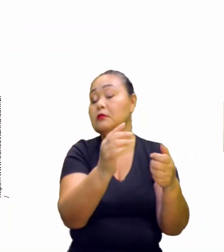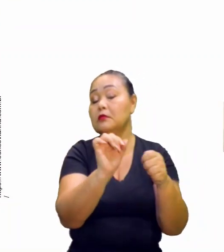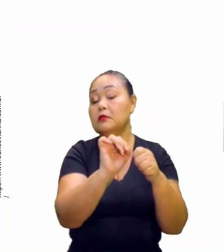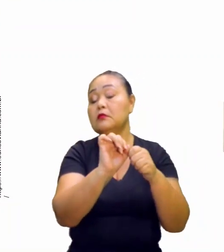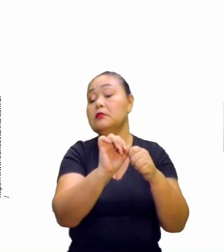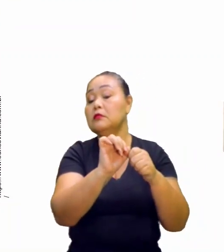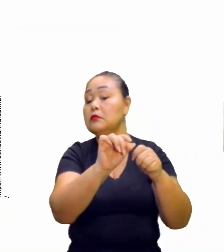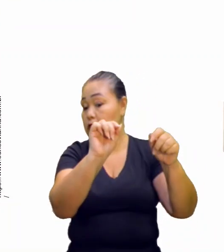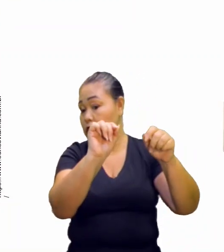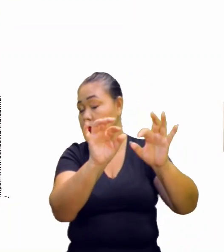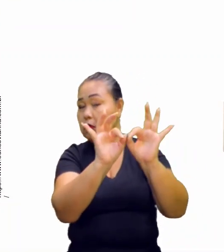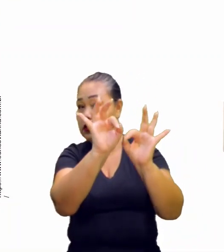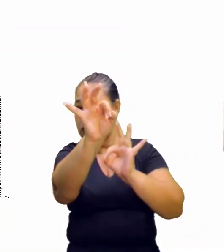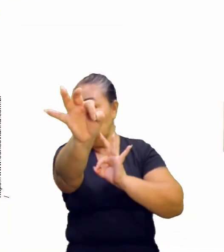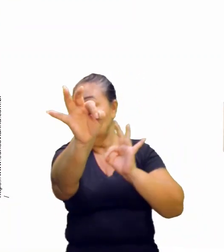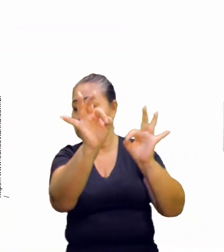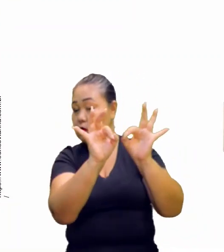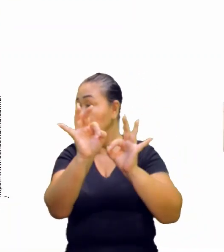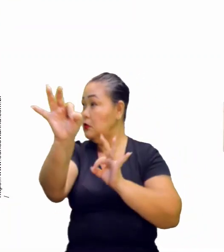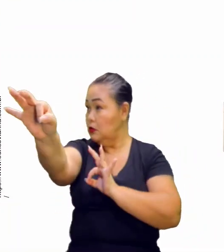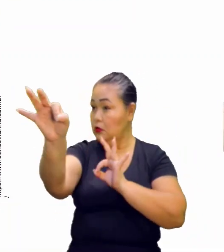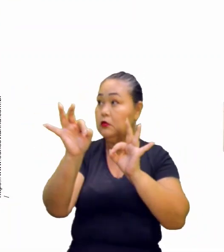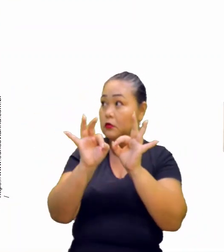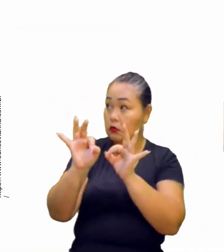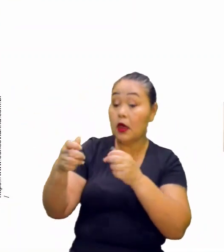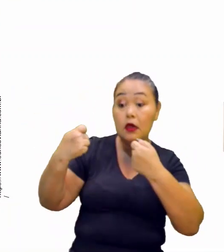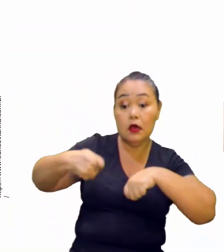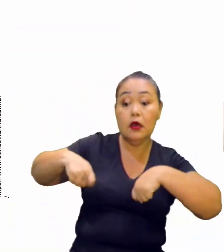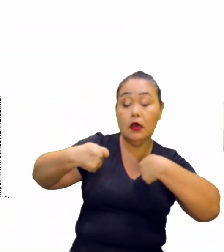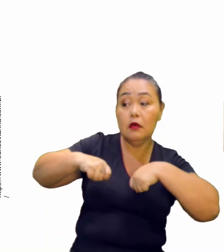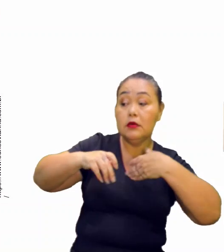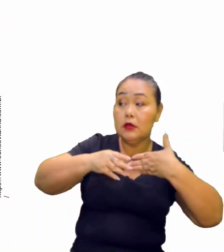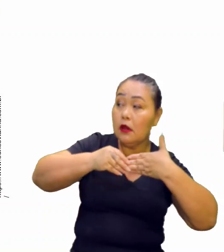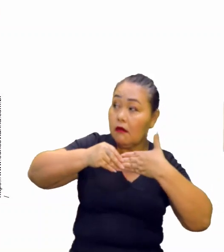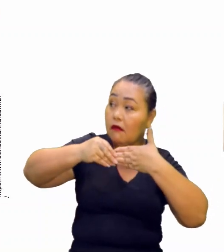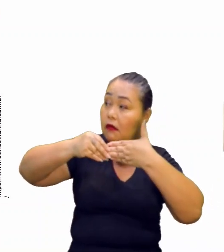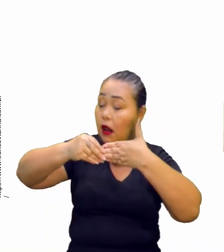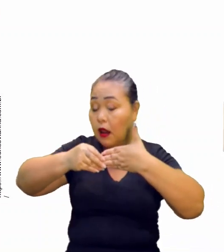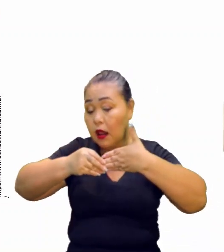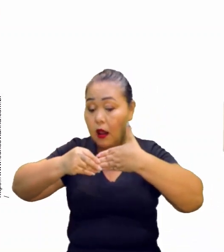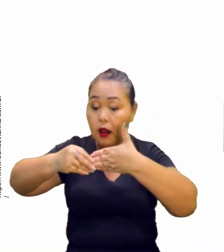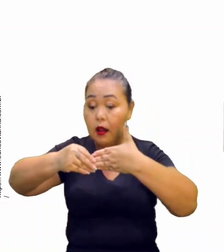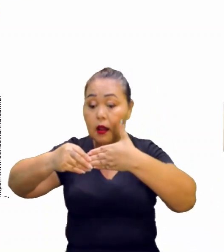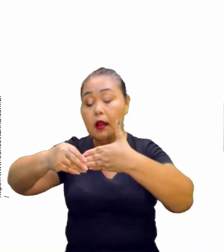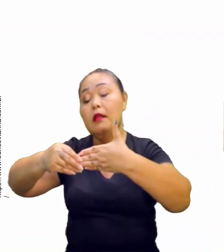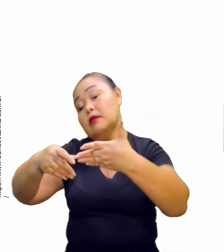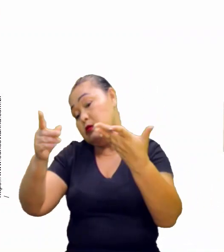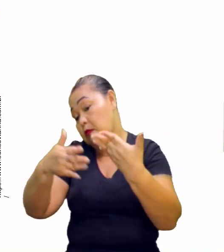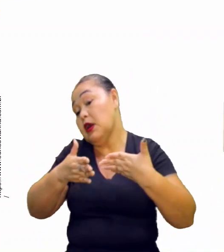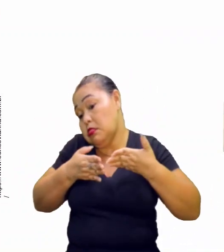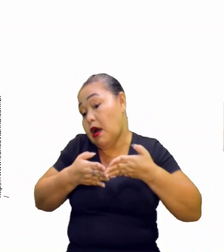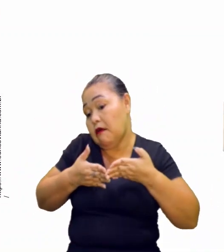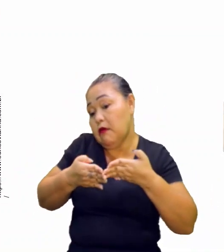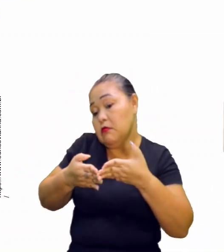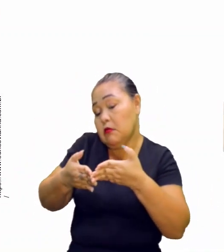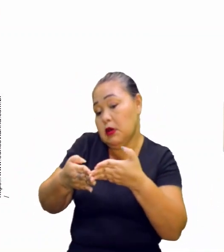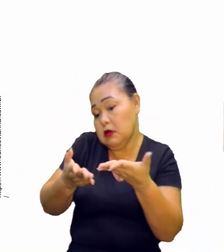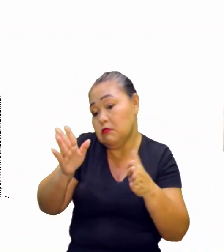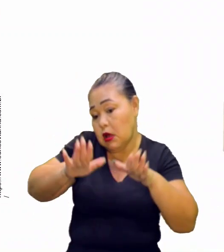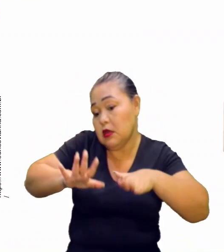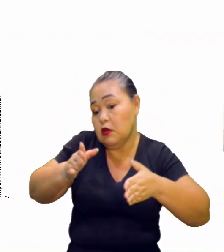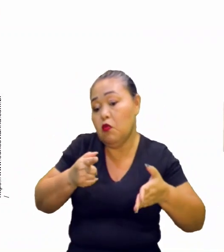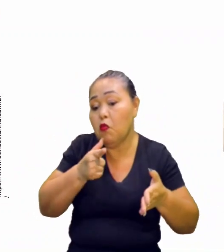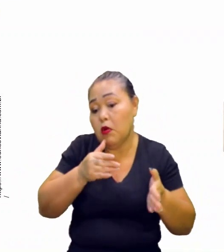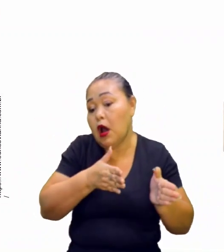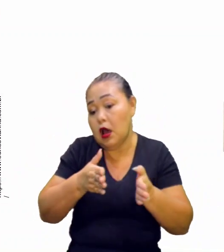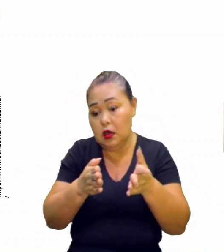pode estar aí a uma distância ali, né, que precisa de um trajeto, uma navegabilidade aí pelos nossos rios. E aí eu tenho